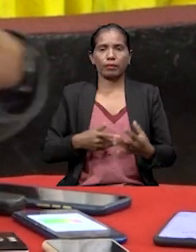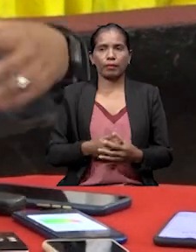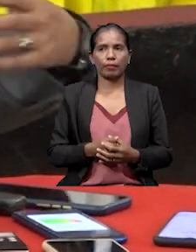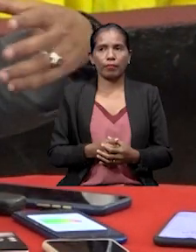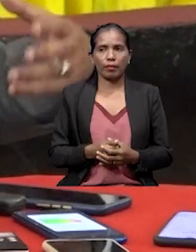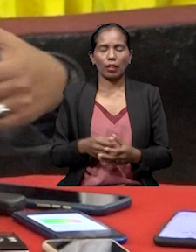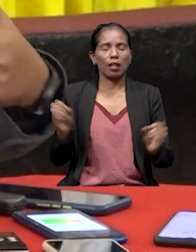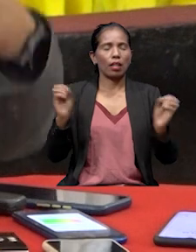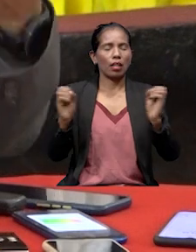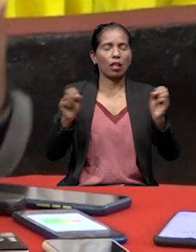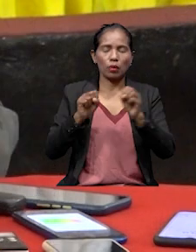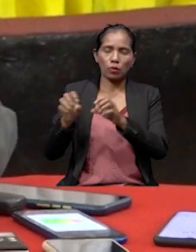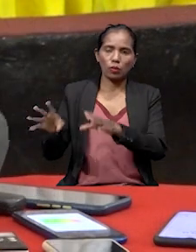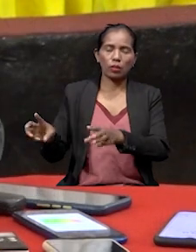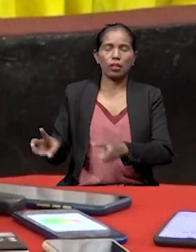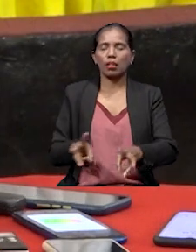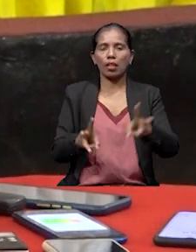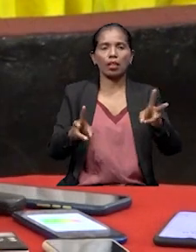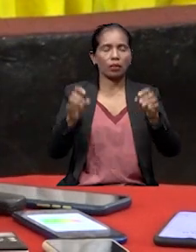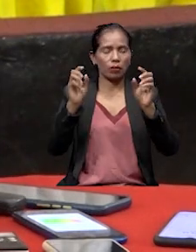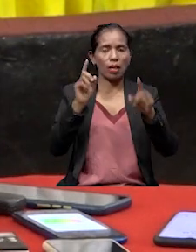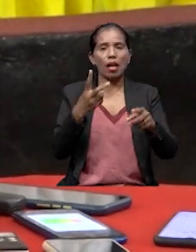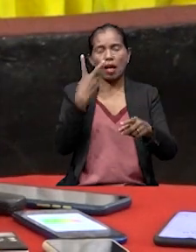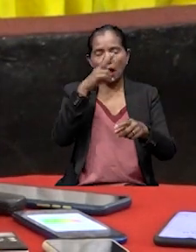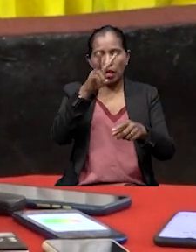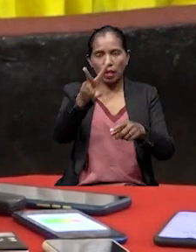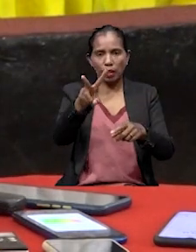La husik ita dalam até que baoi.